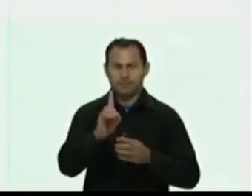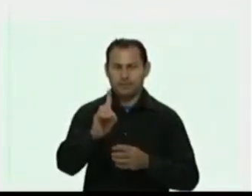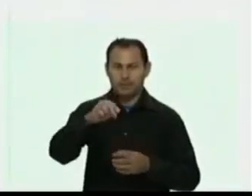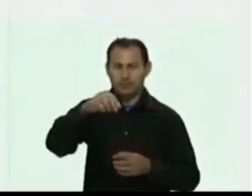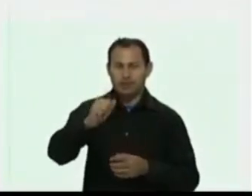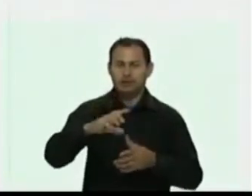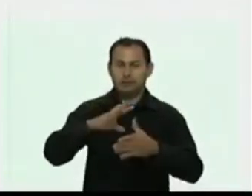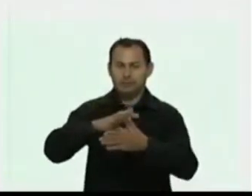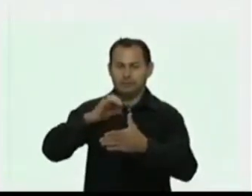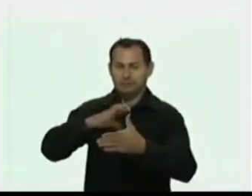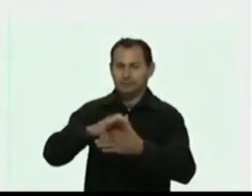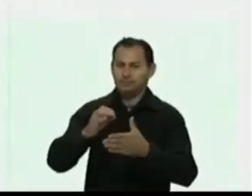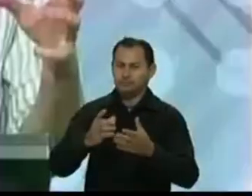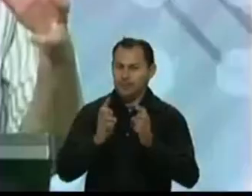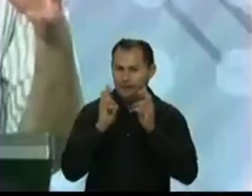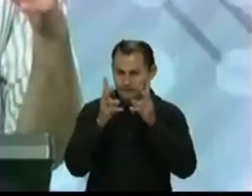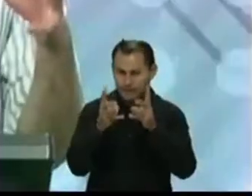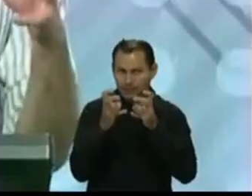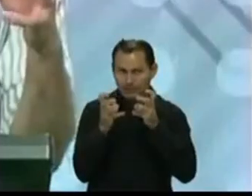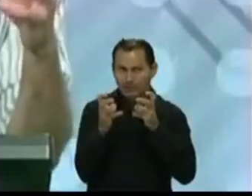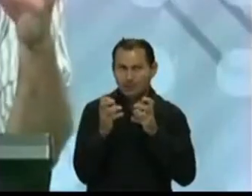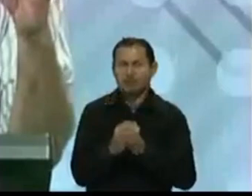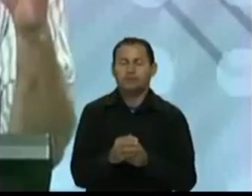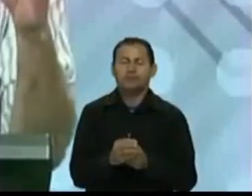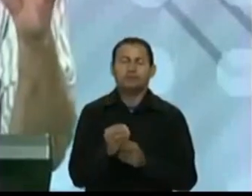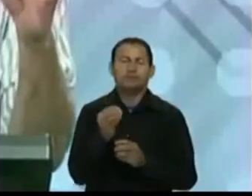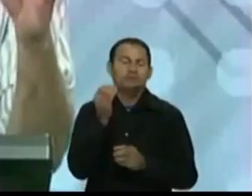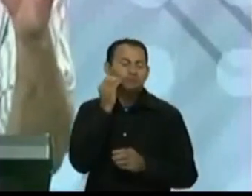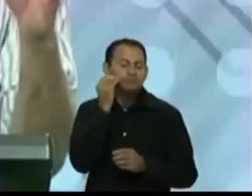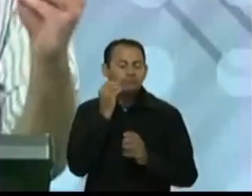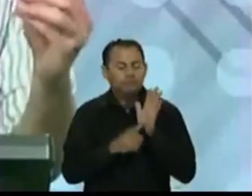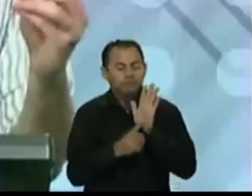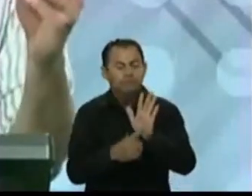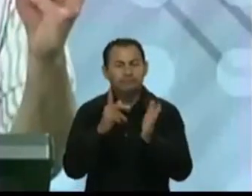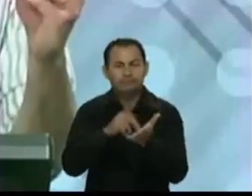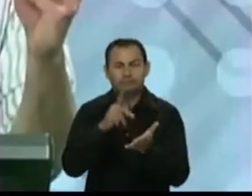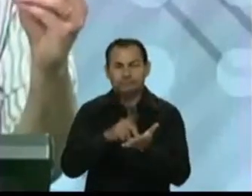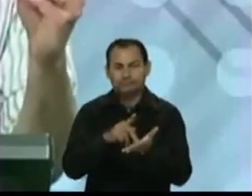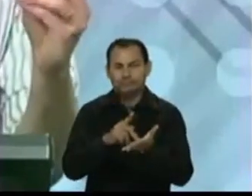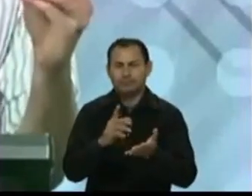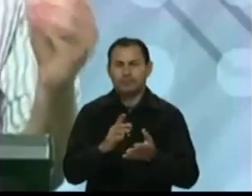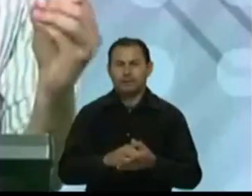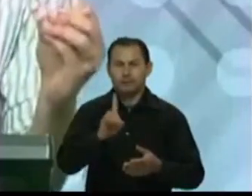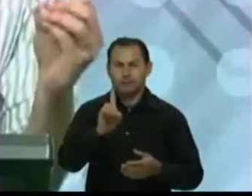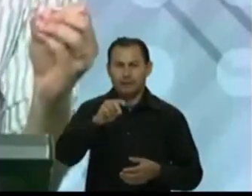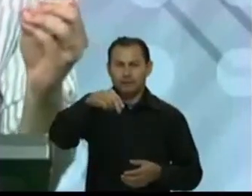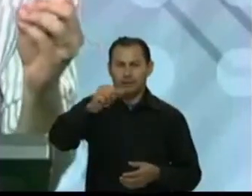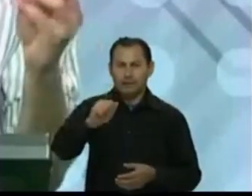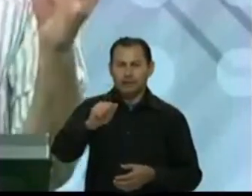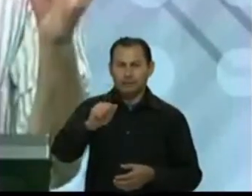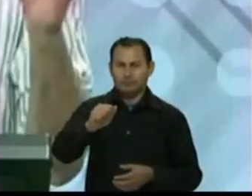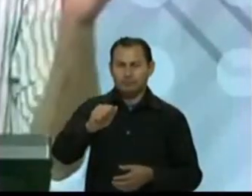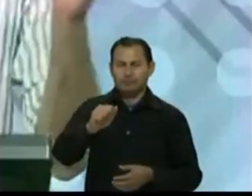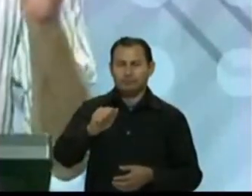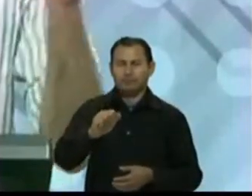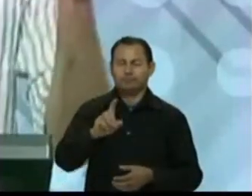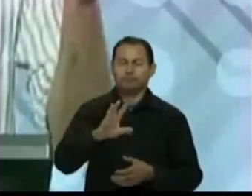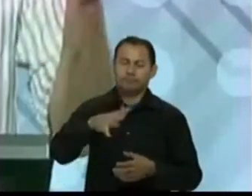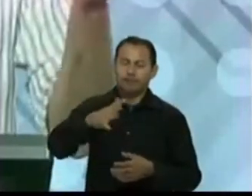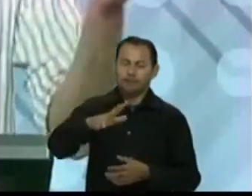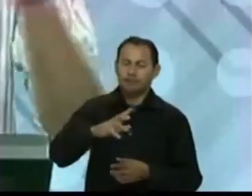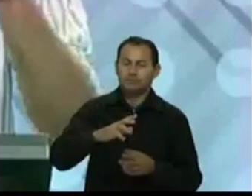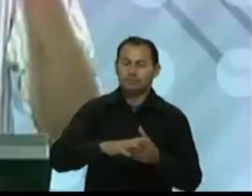DNA e a proteína. Então eu percebi, foi esse experimento que mostrou que realmente é o DNA que está,